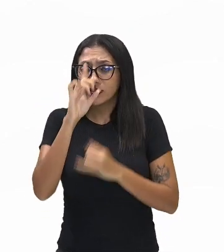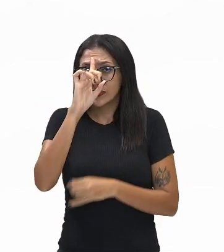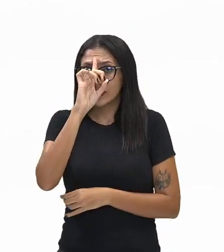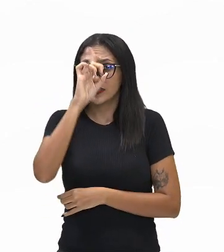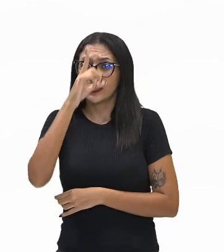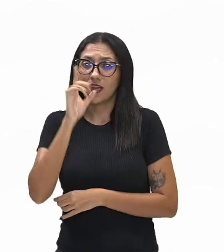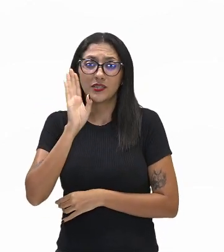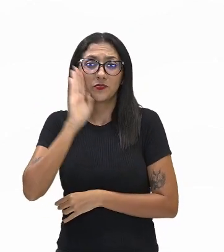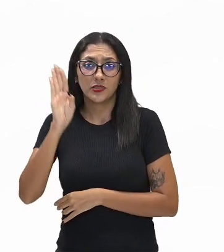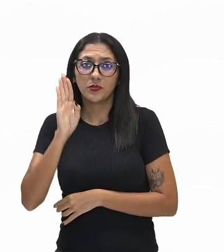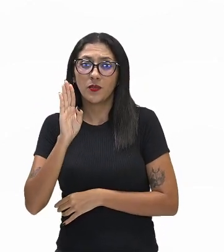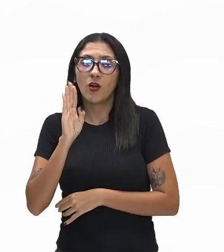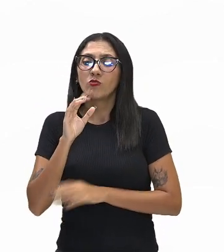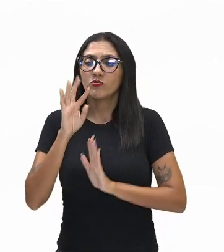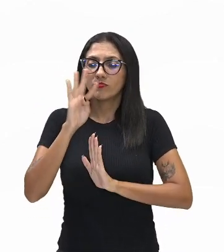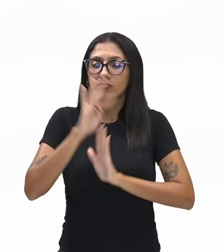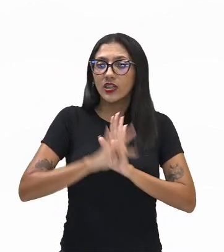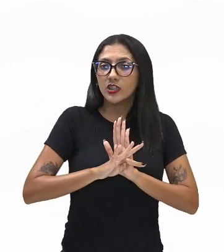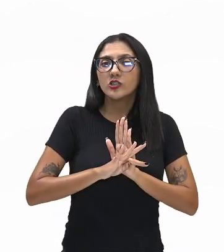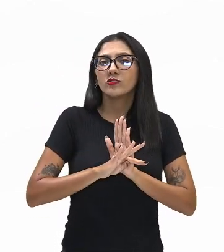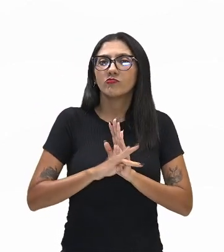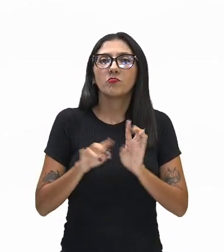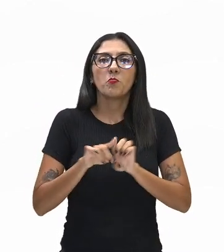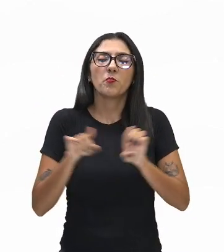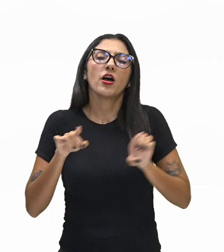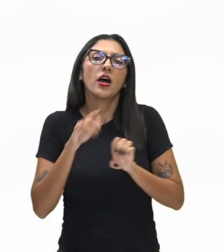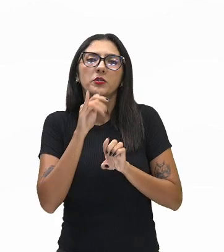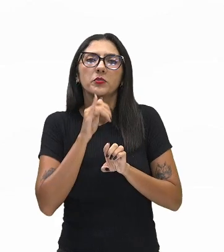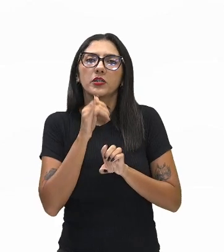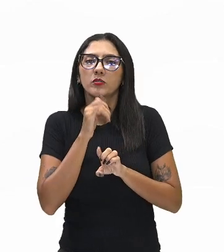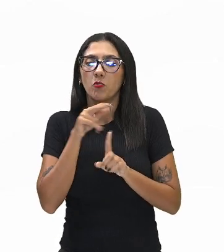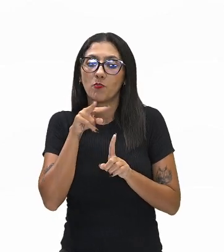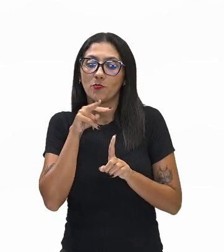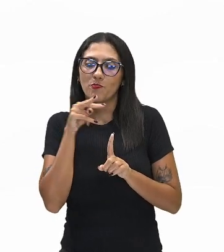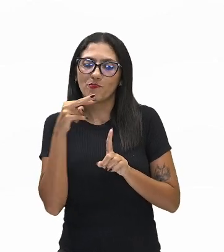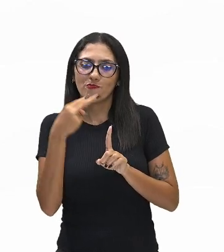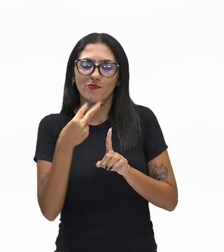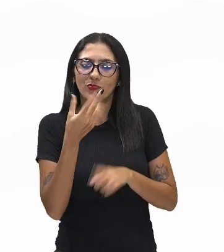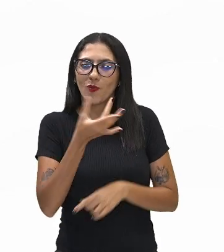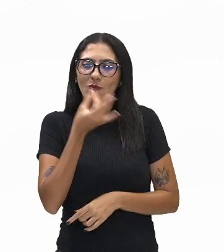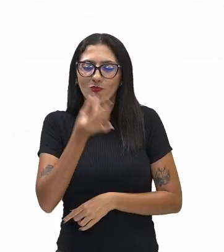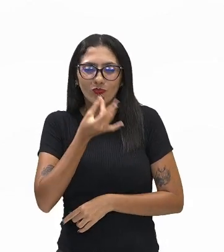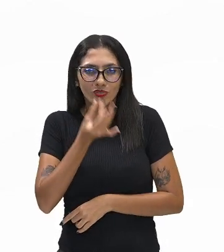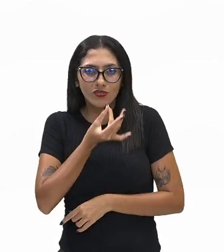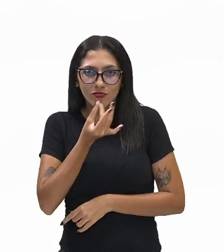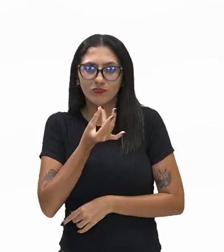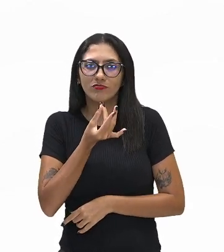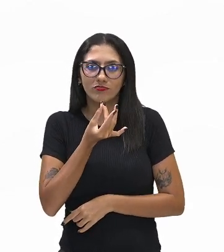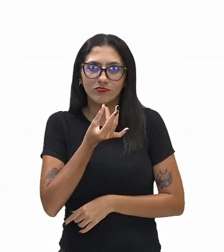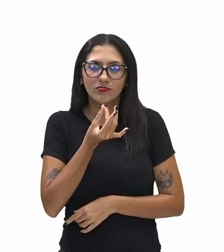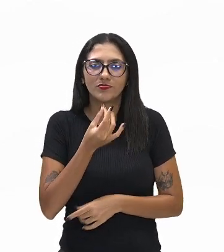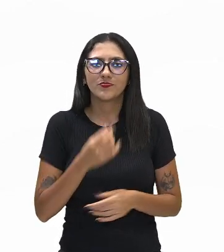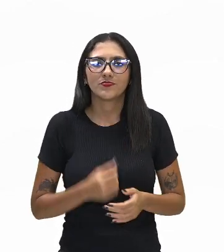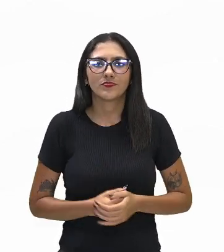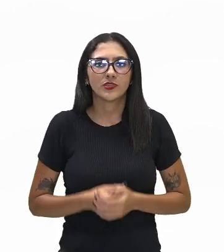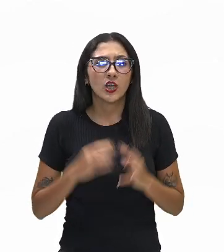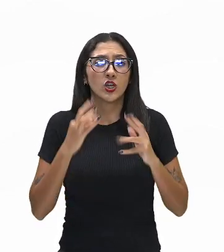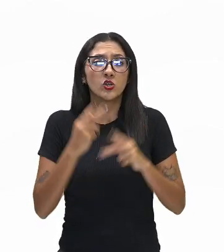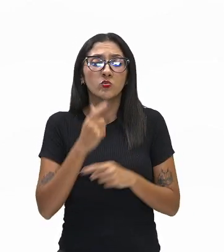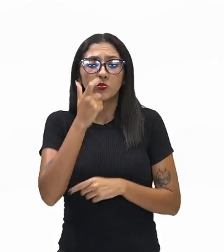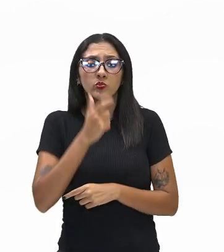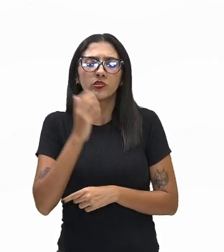principais desse texto, porém com um olhar crítico sobre a obra, que é o seu elemento